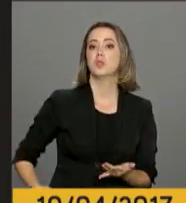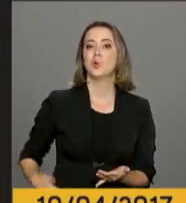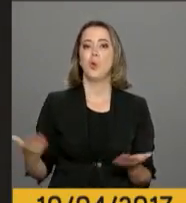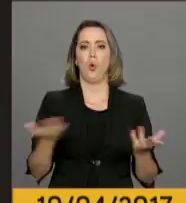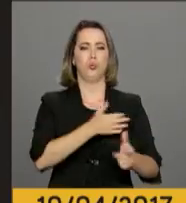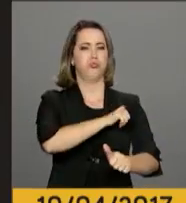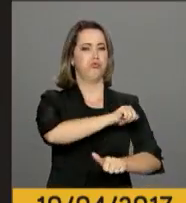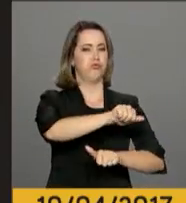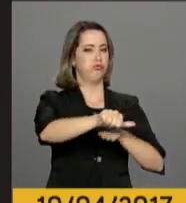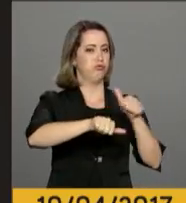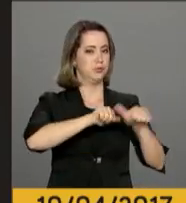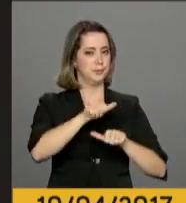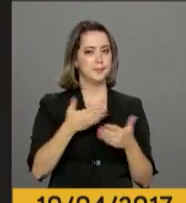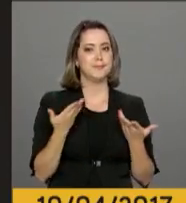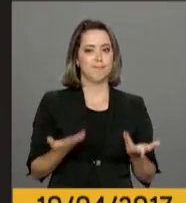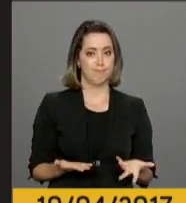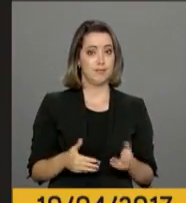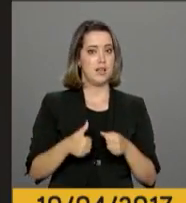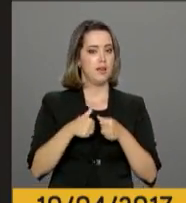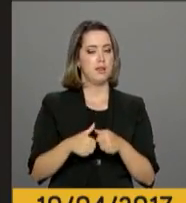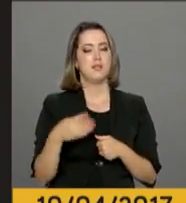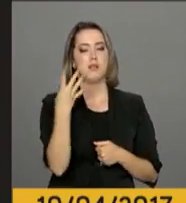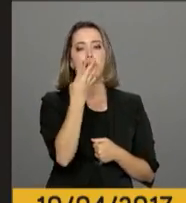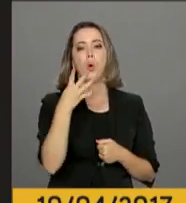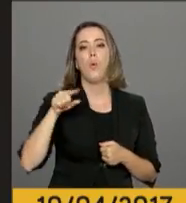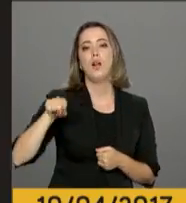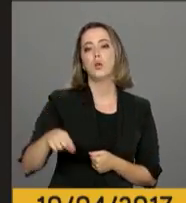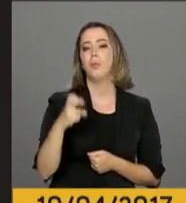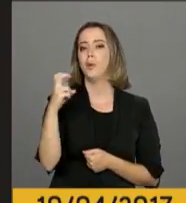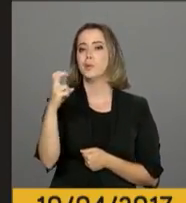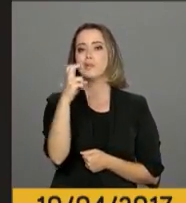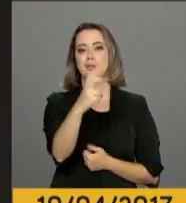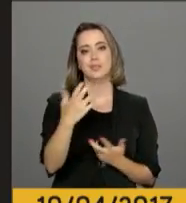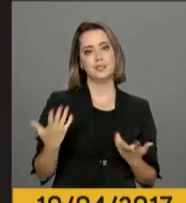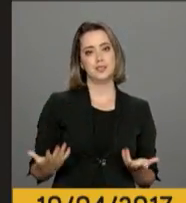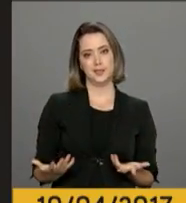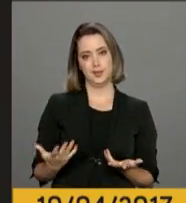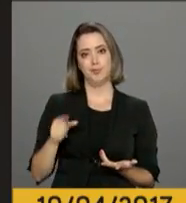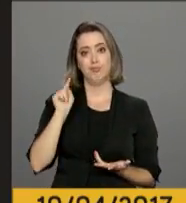hoje, precisamente hoje, está em 4,55.